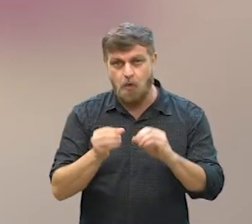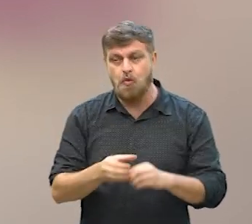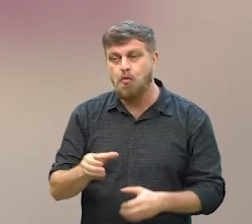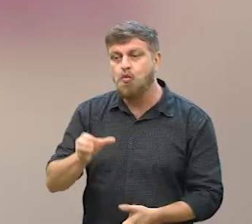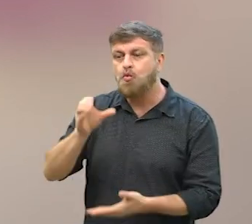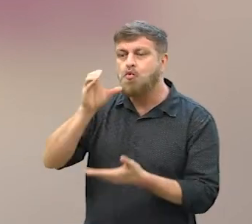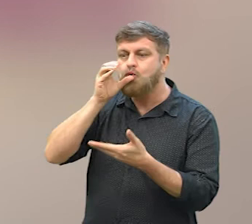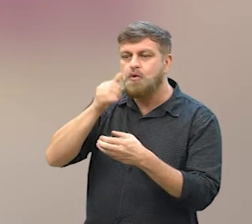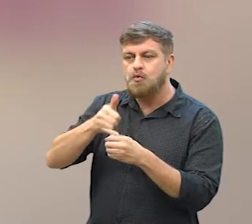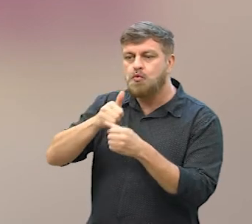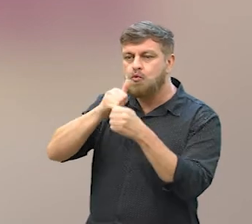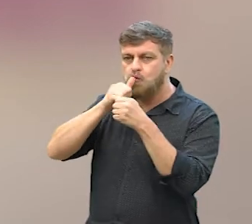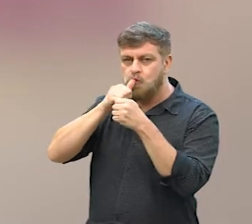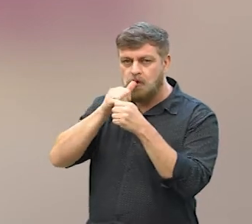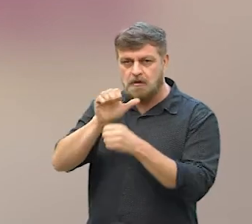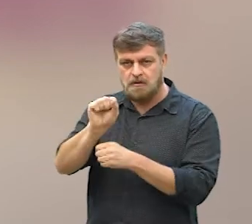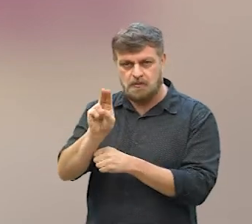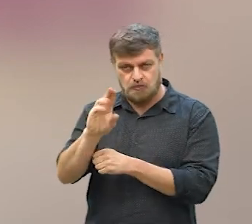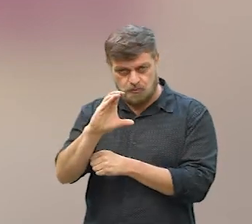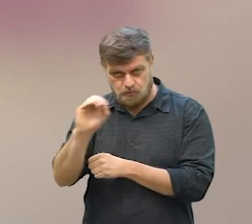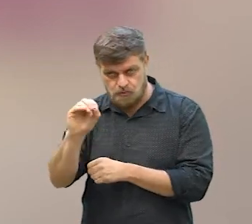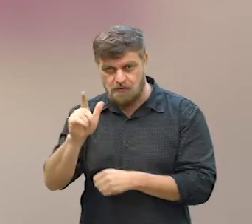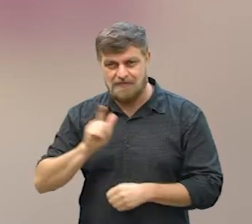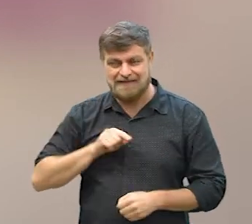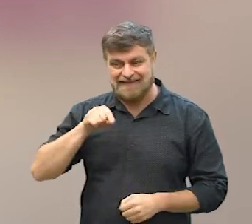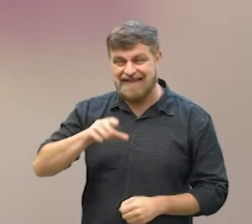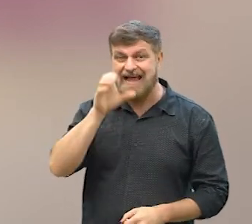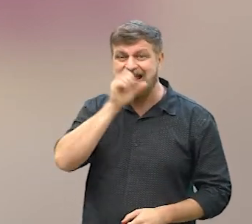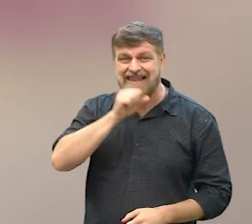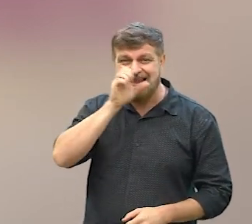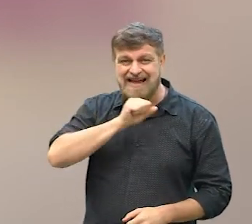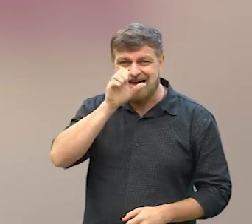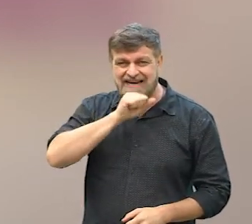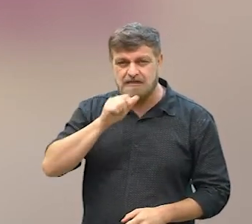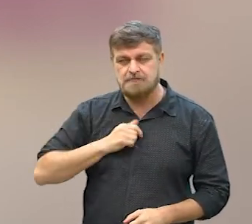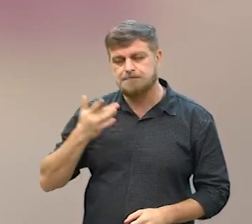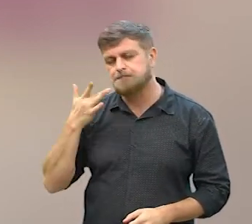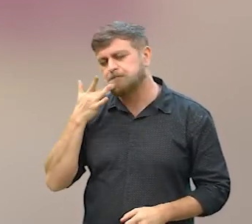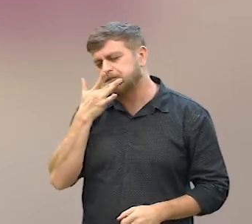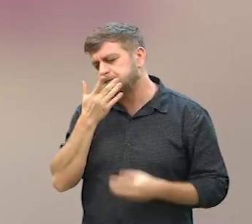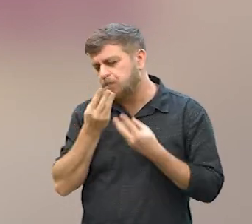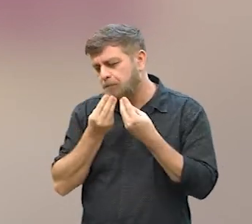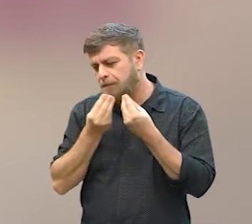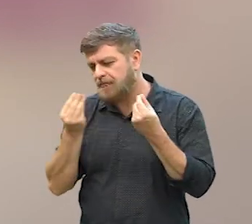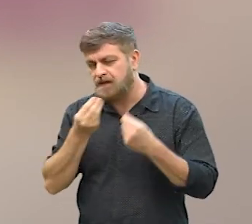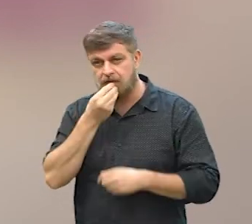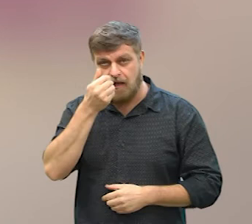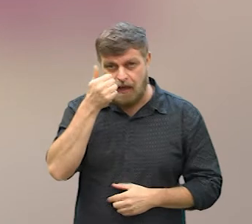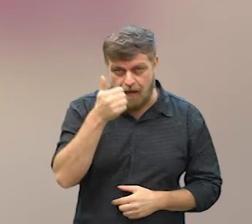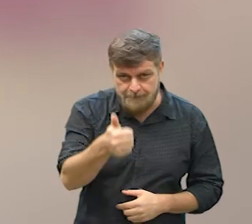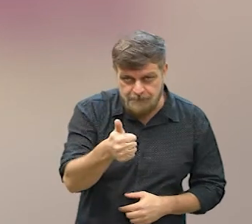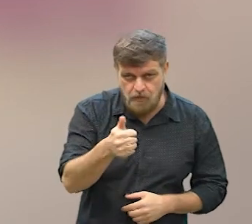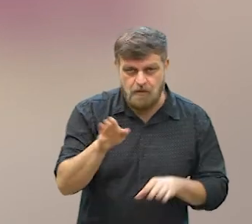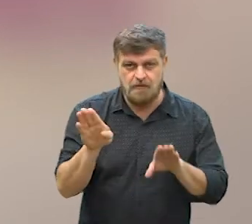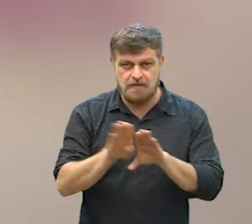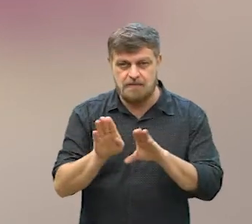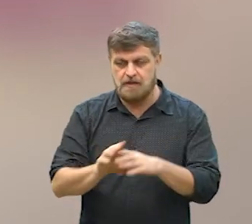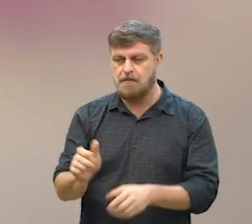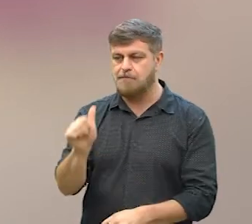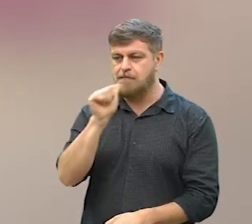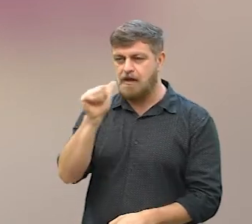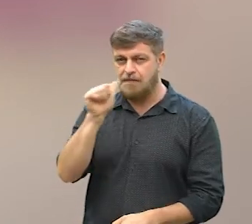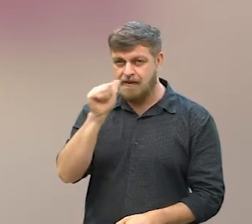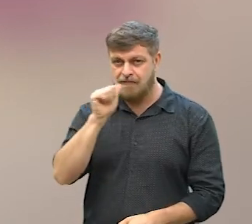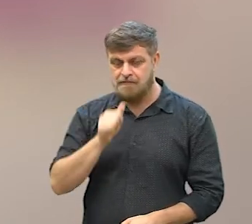hoje no mercado, tanto de polpa quanto in natura. O suco de laranja, ele é gostoso, ele é muito bom você fazer a